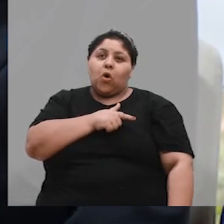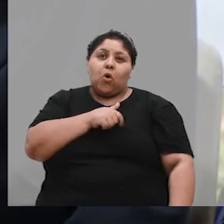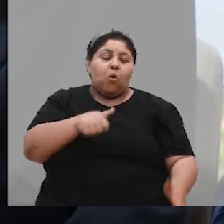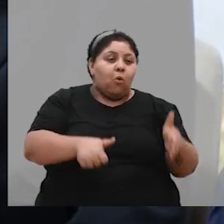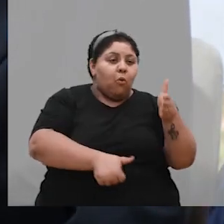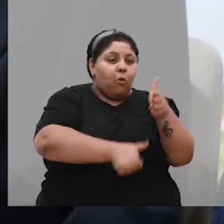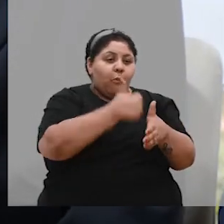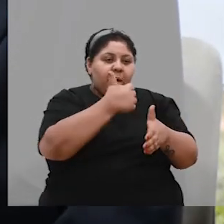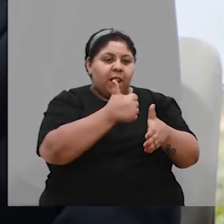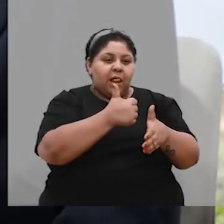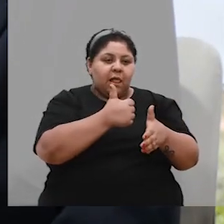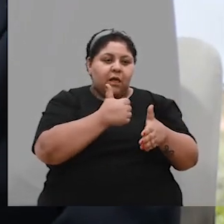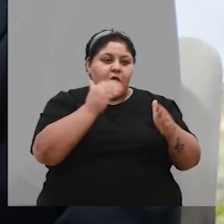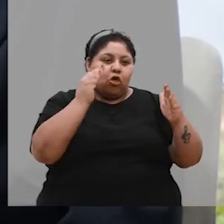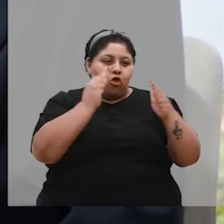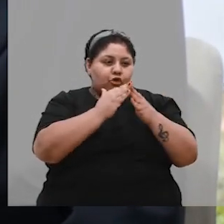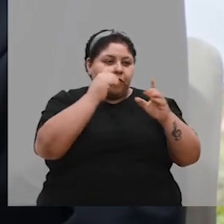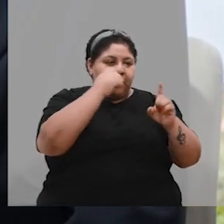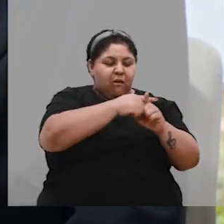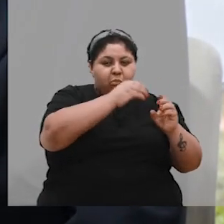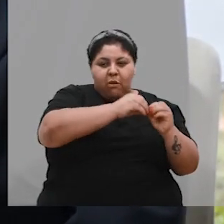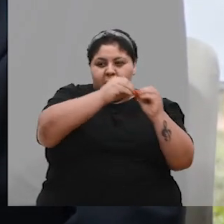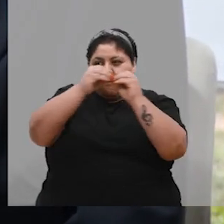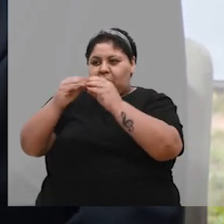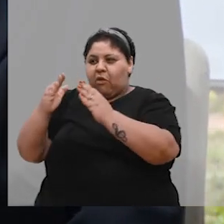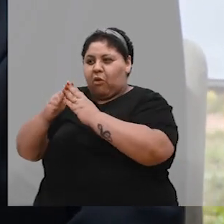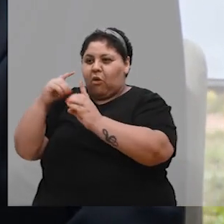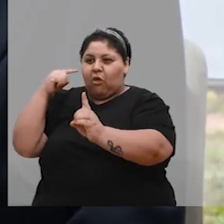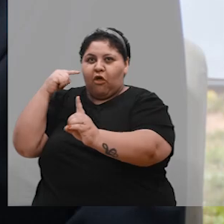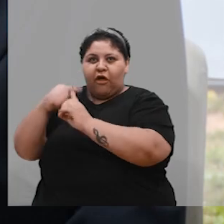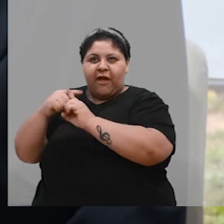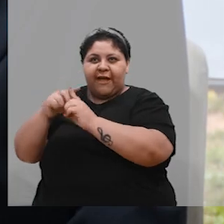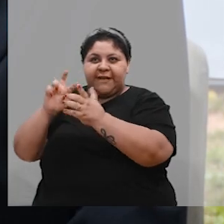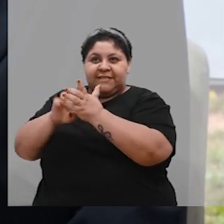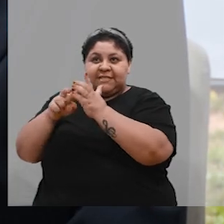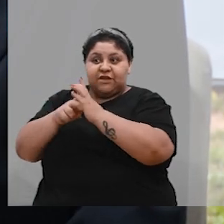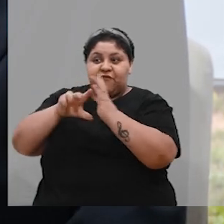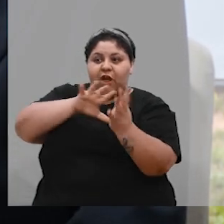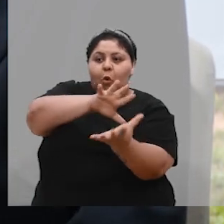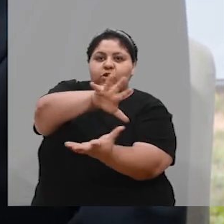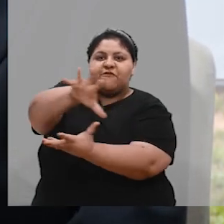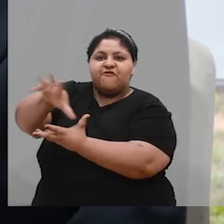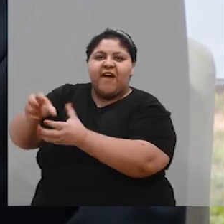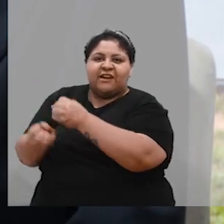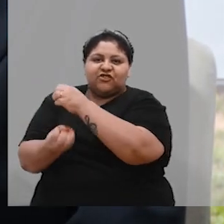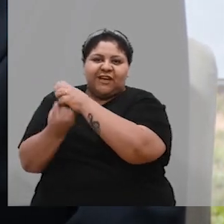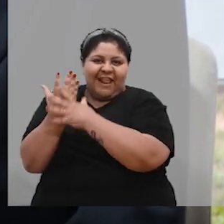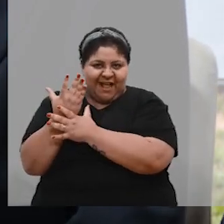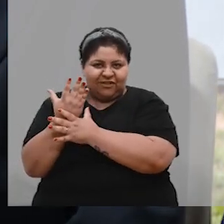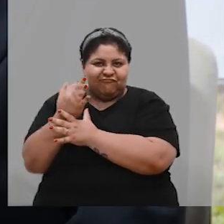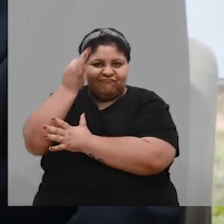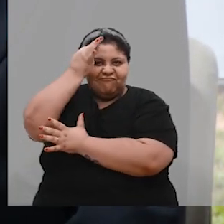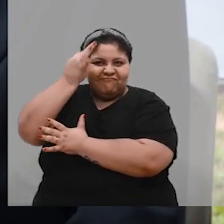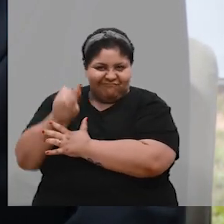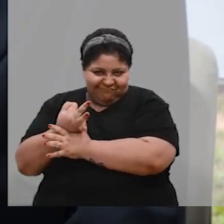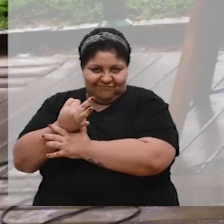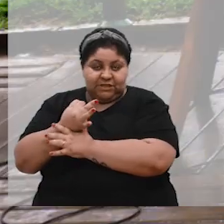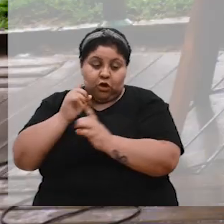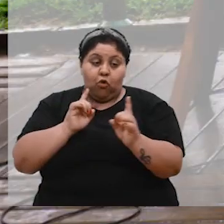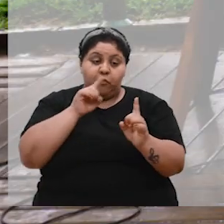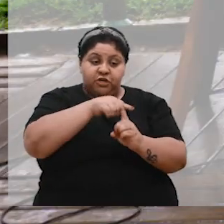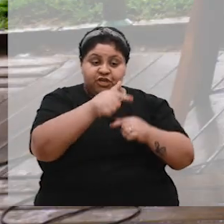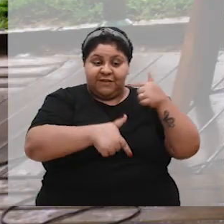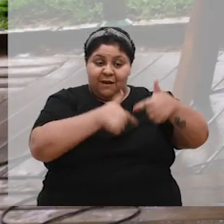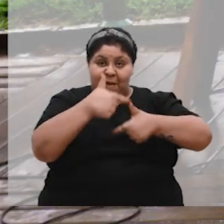para o templo maior, que é o universo criado. Então a ideia foi trabalhar com os